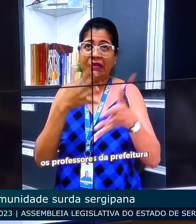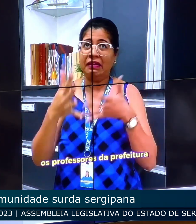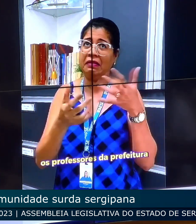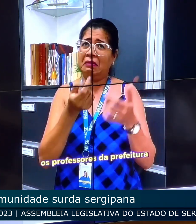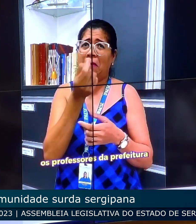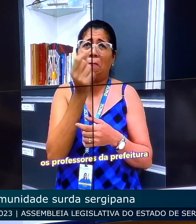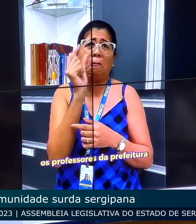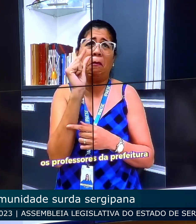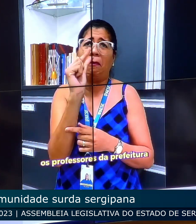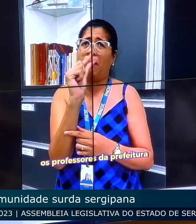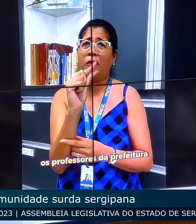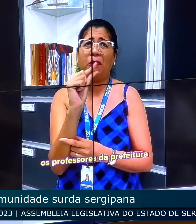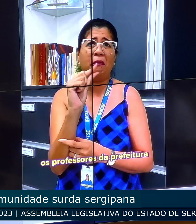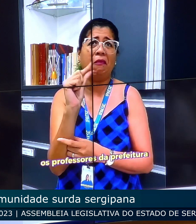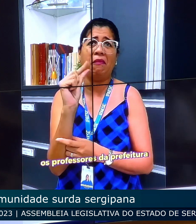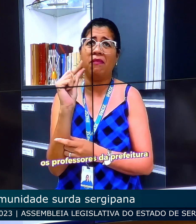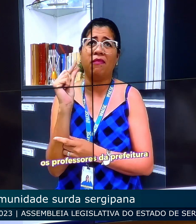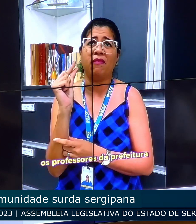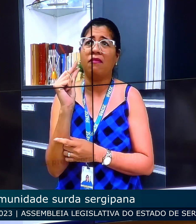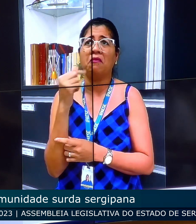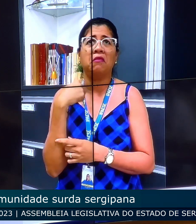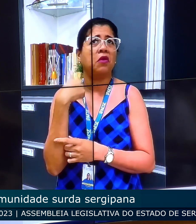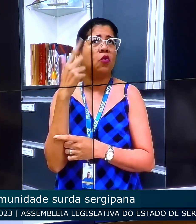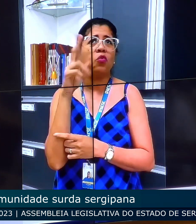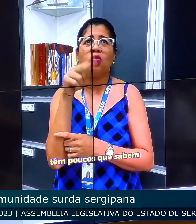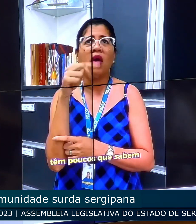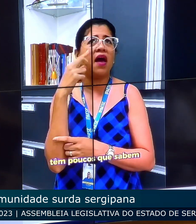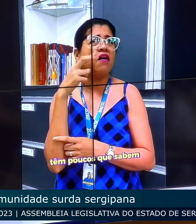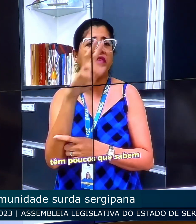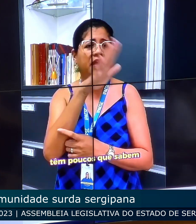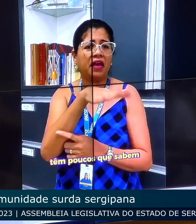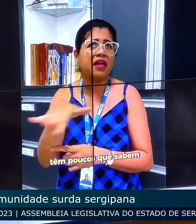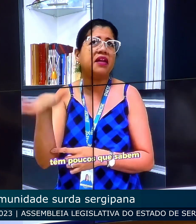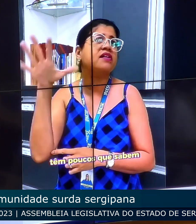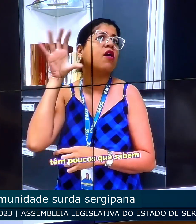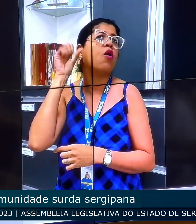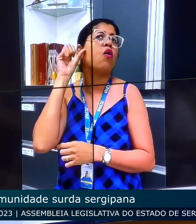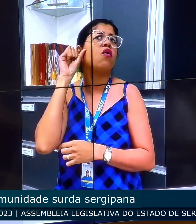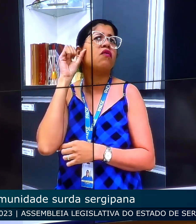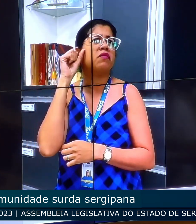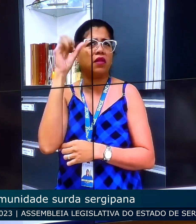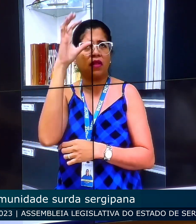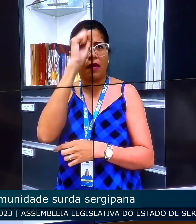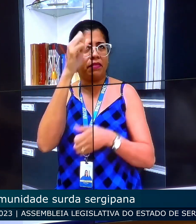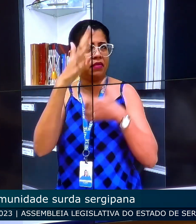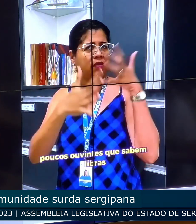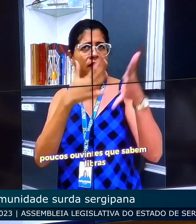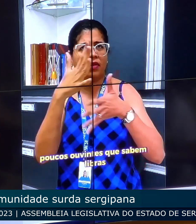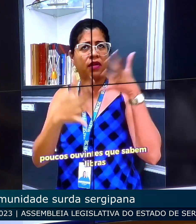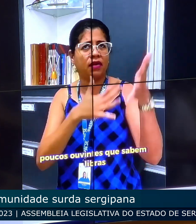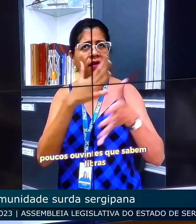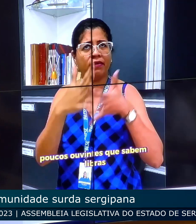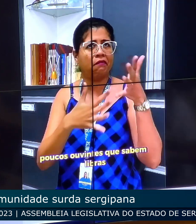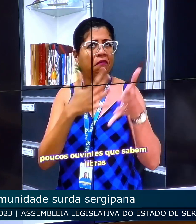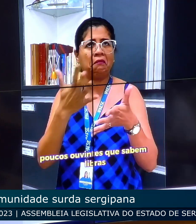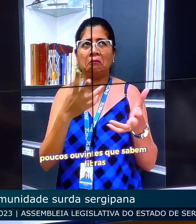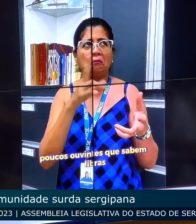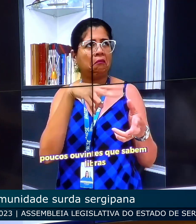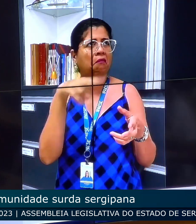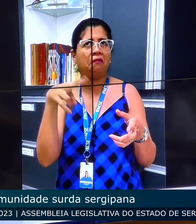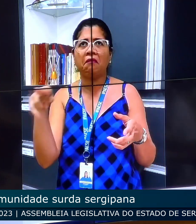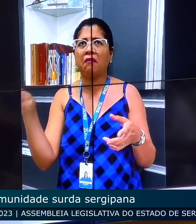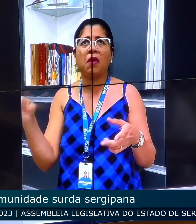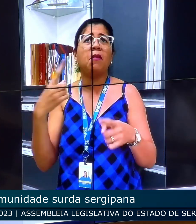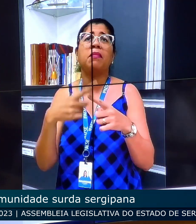os professores da prefeitura, tem poucos que sabem, que trabalham, poucos ouvintes que sabem